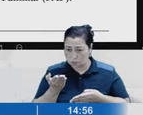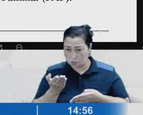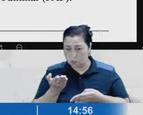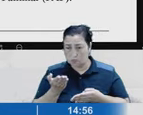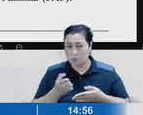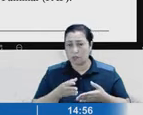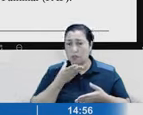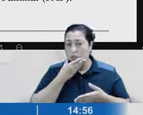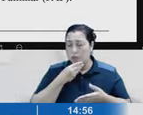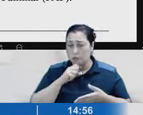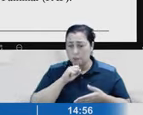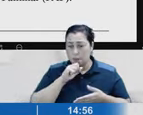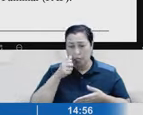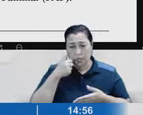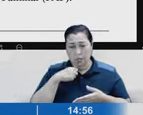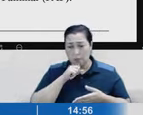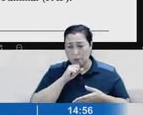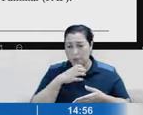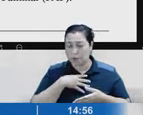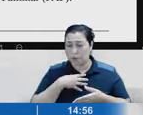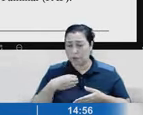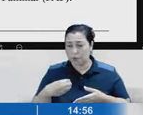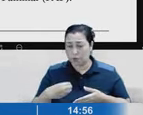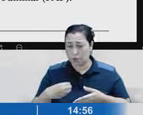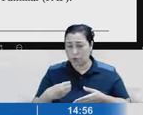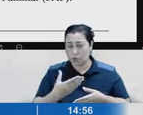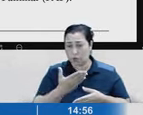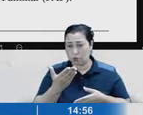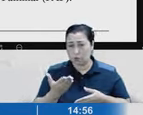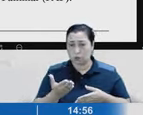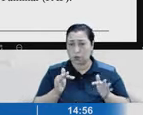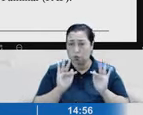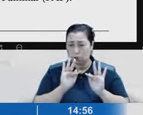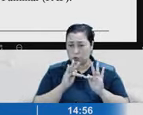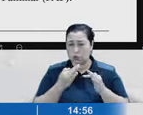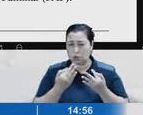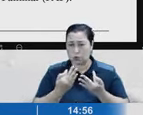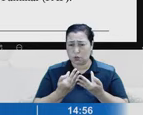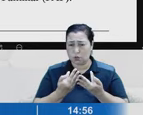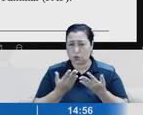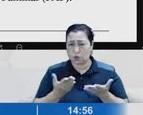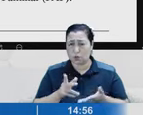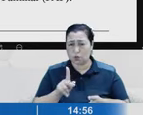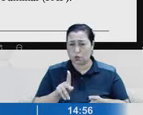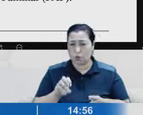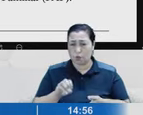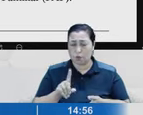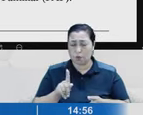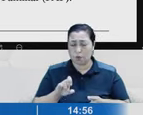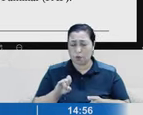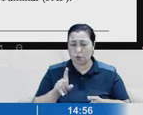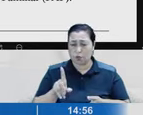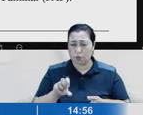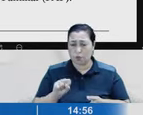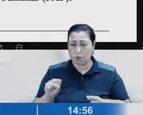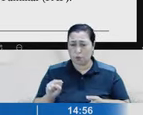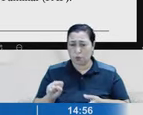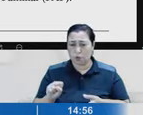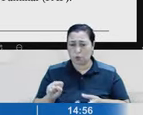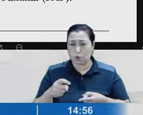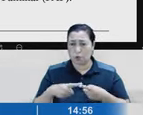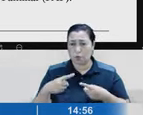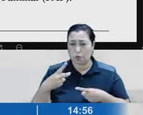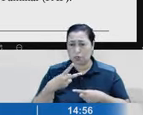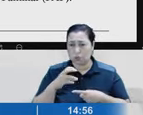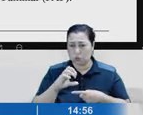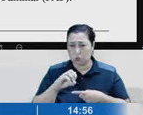para filho. Né? E a polipose adenomatosa familiar, que é uma condição de pólipos, mais de 200 pólipos no